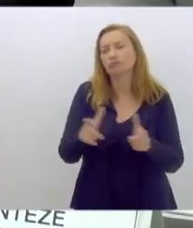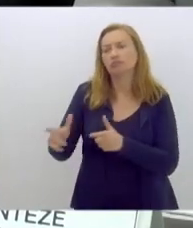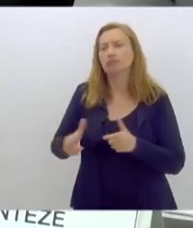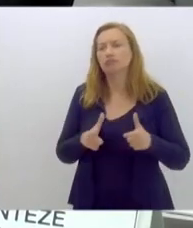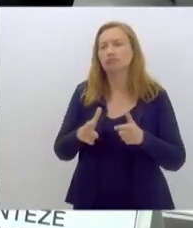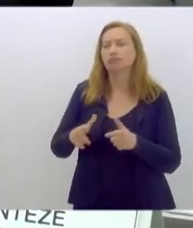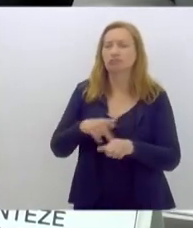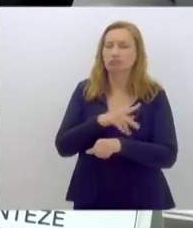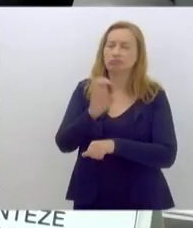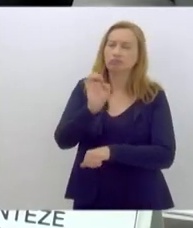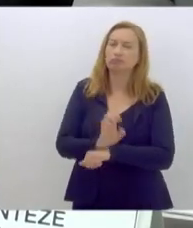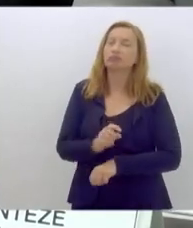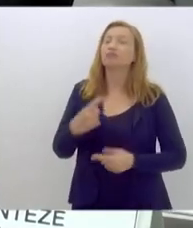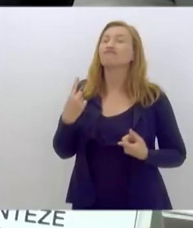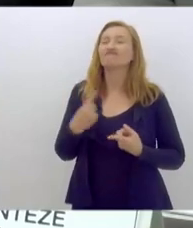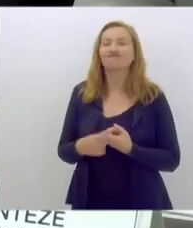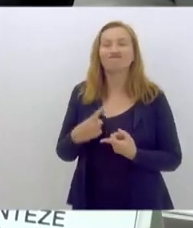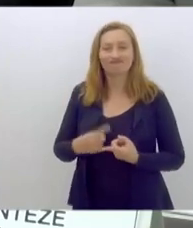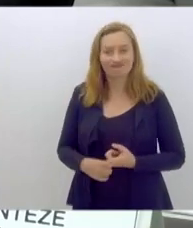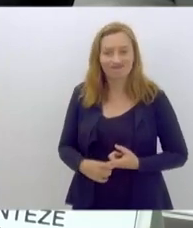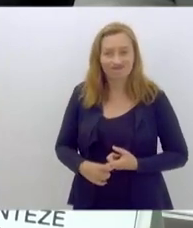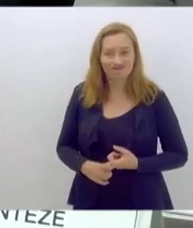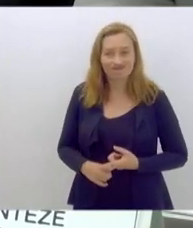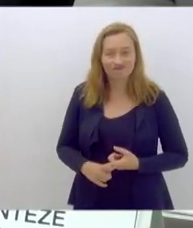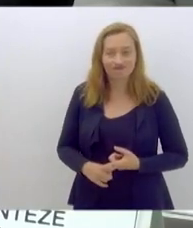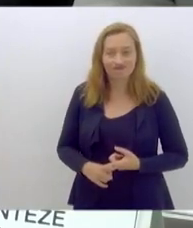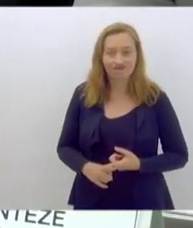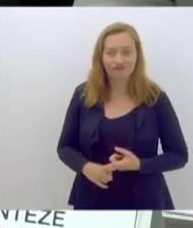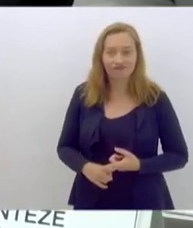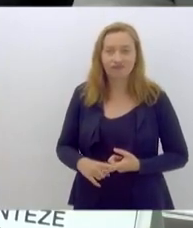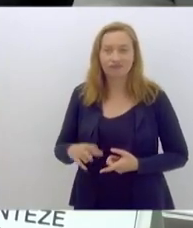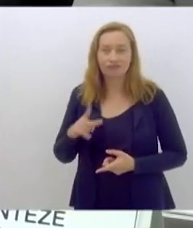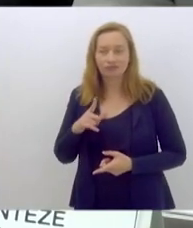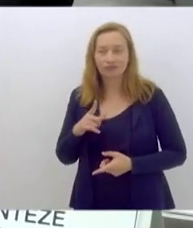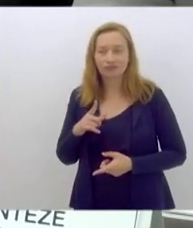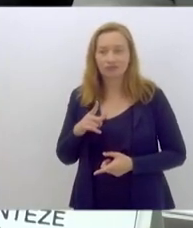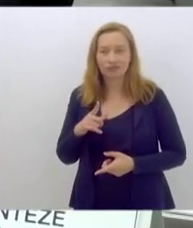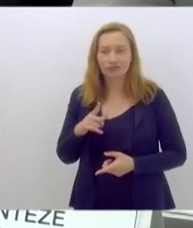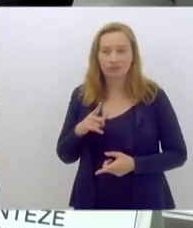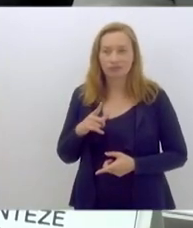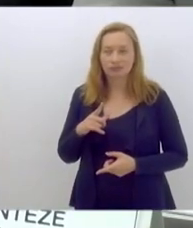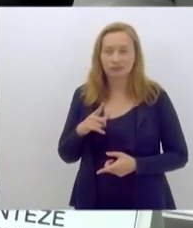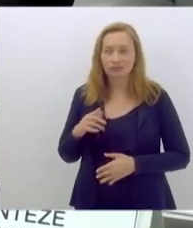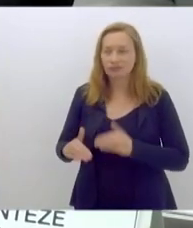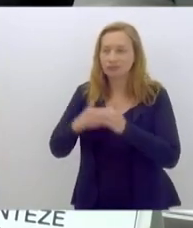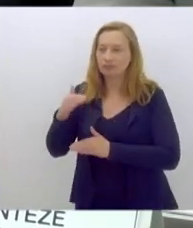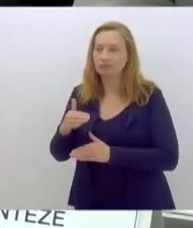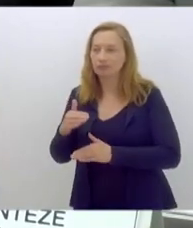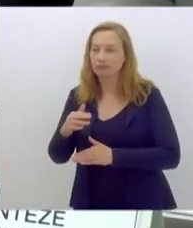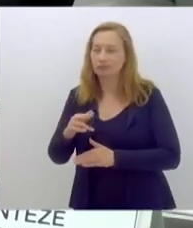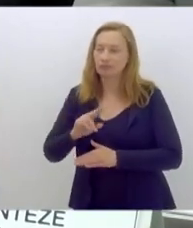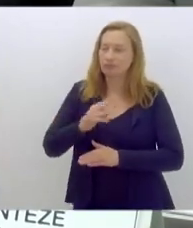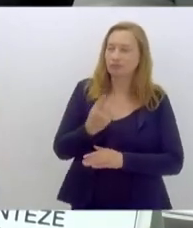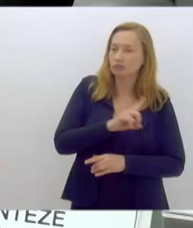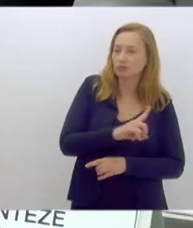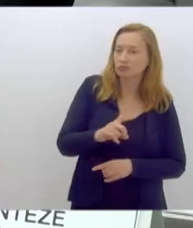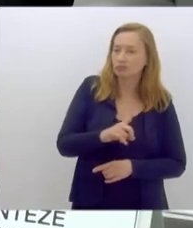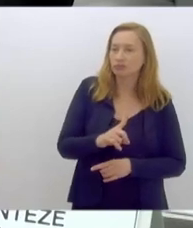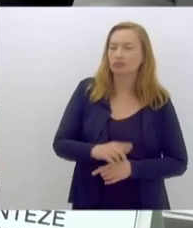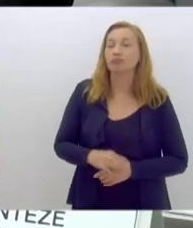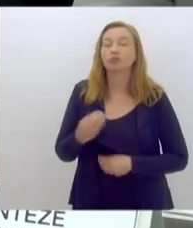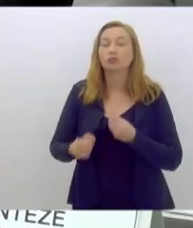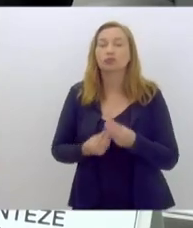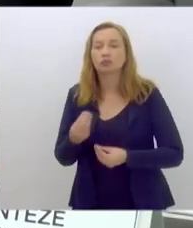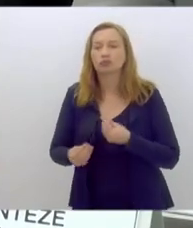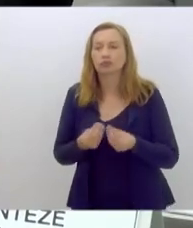Estado por que que nós temos uma vocação ou não para um ou outro segmento como nós podemos construir e dar